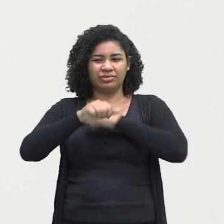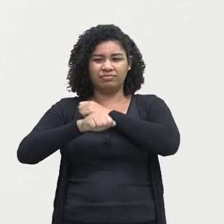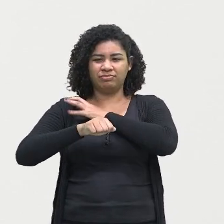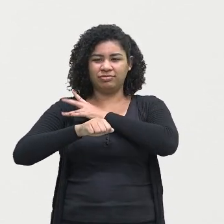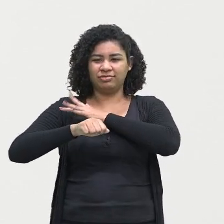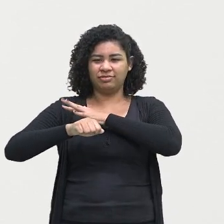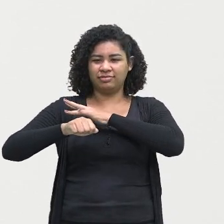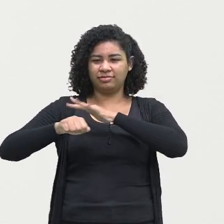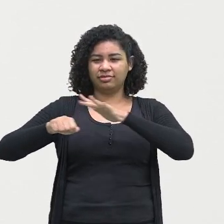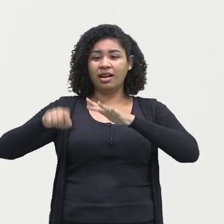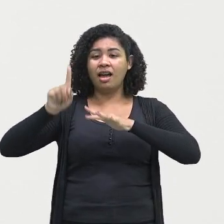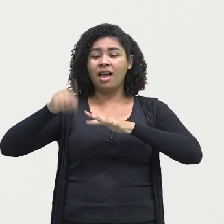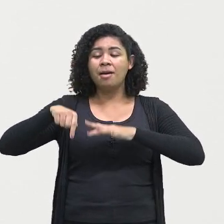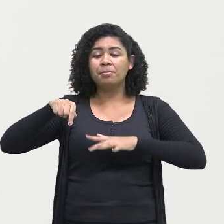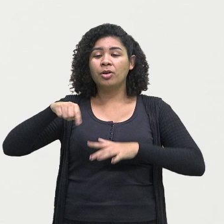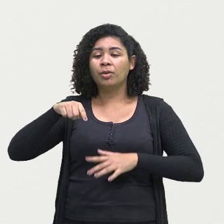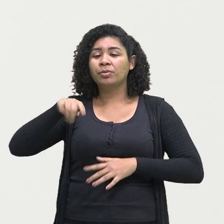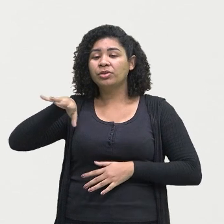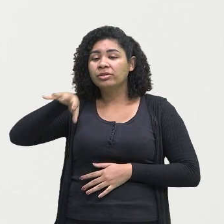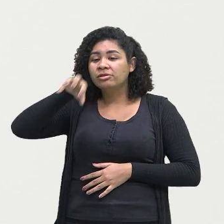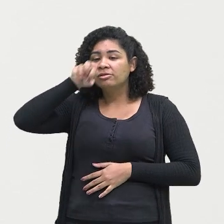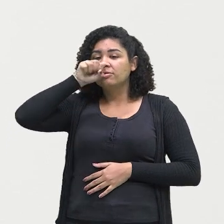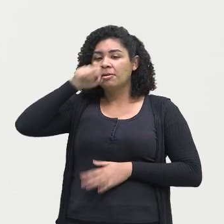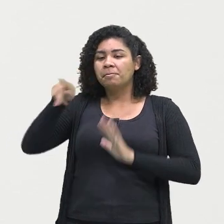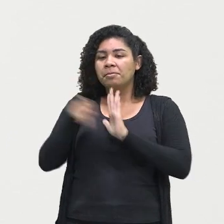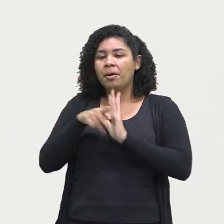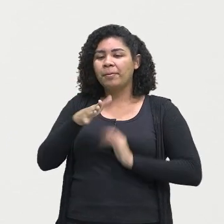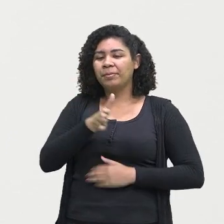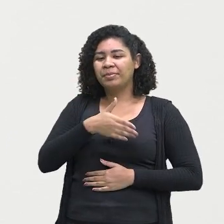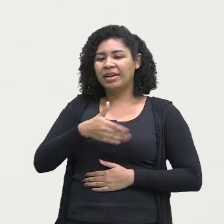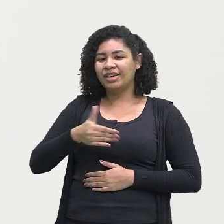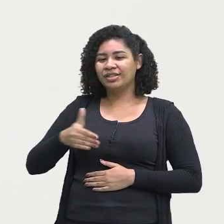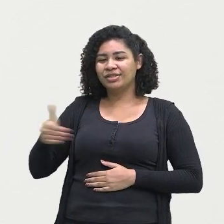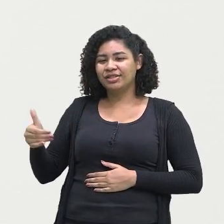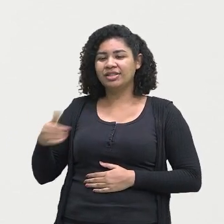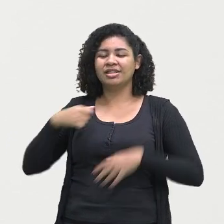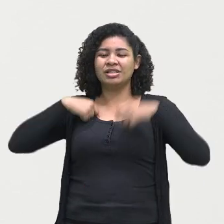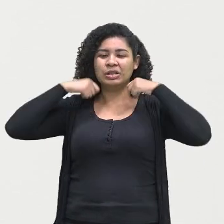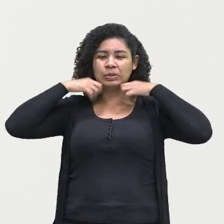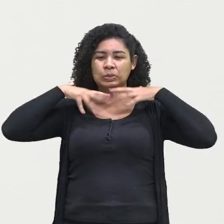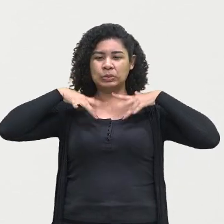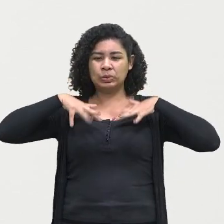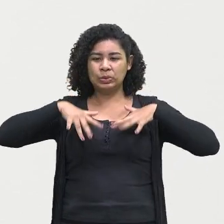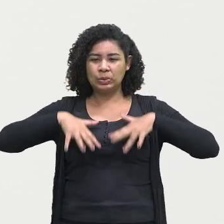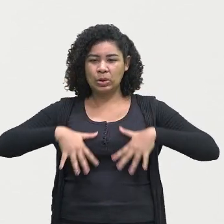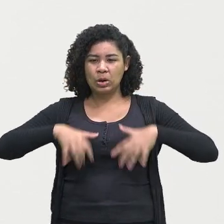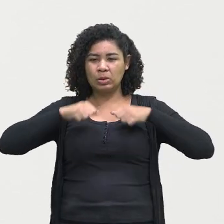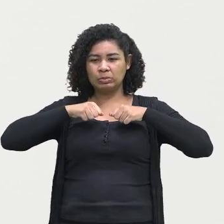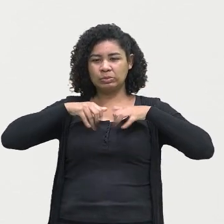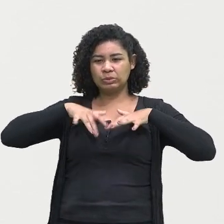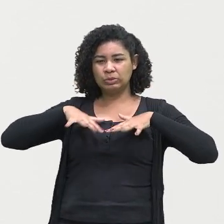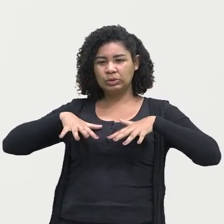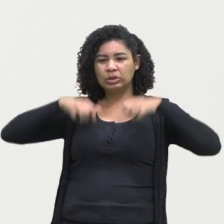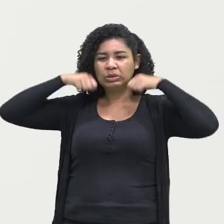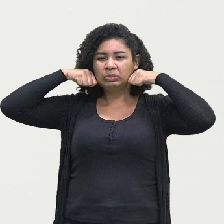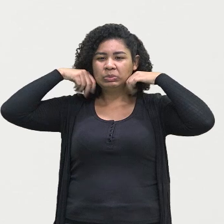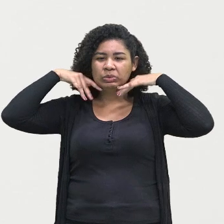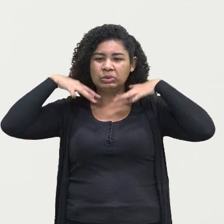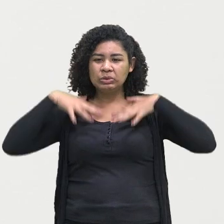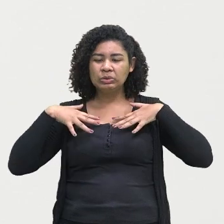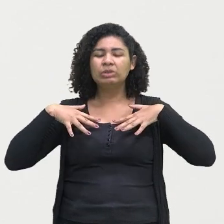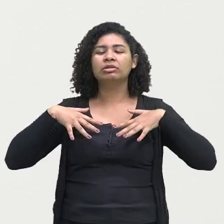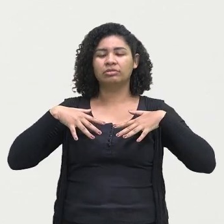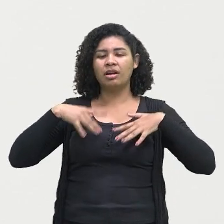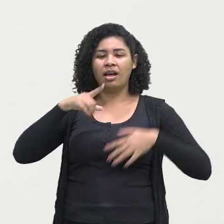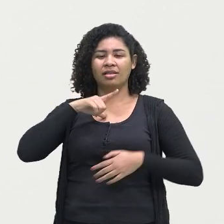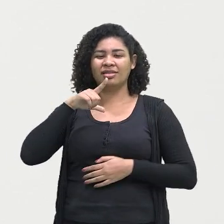peixe. Através do suor, da respiração e da urina.